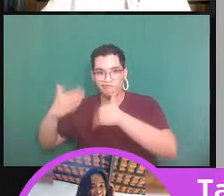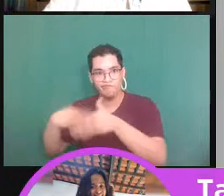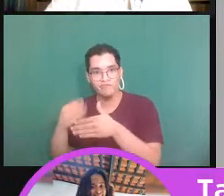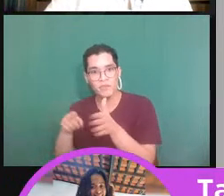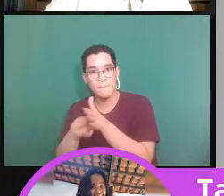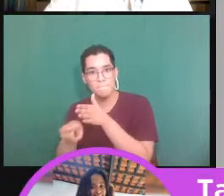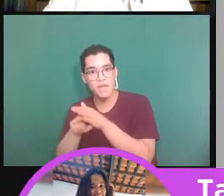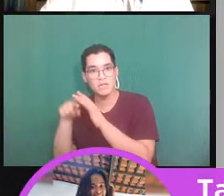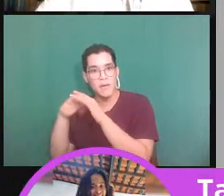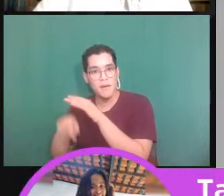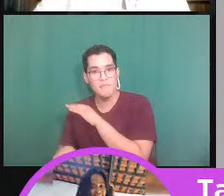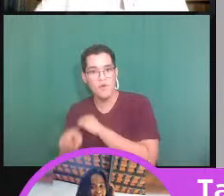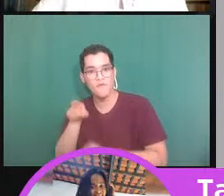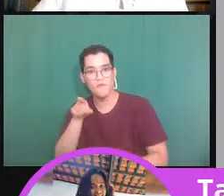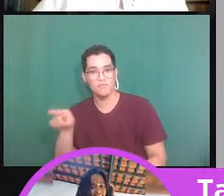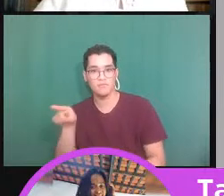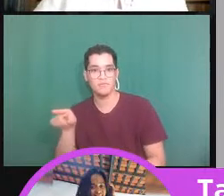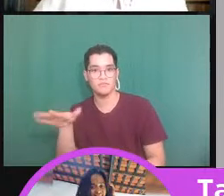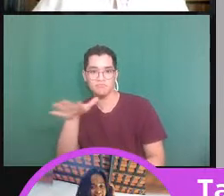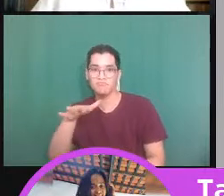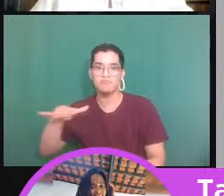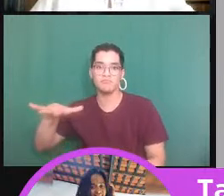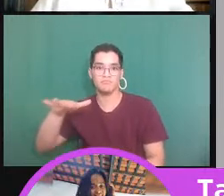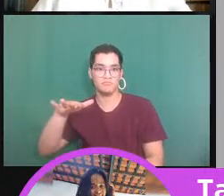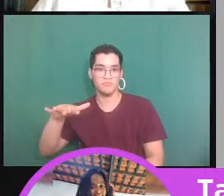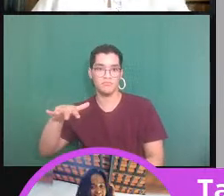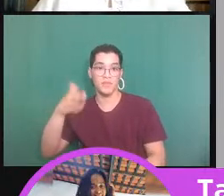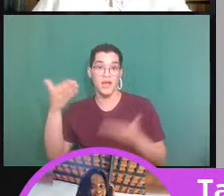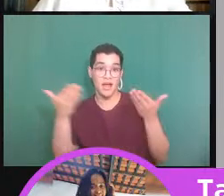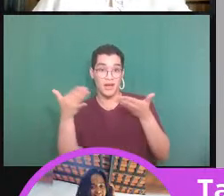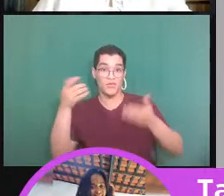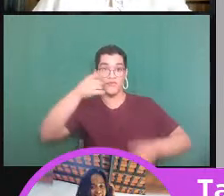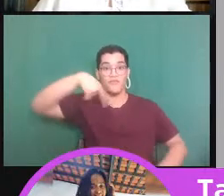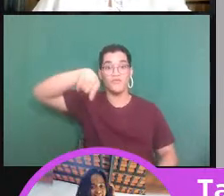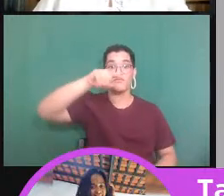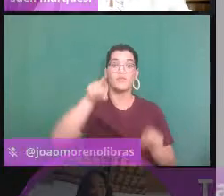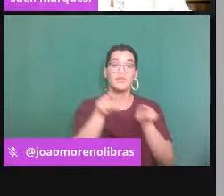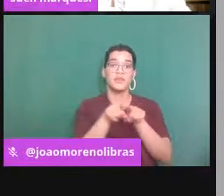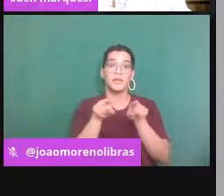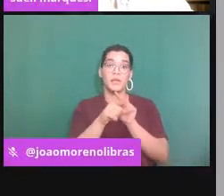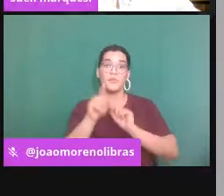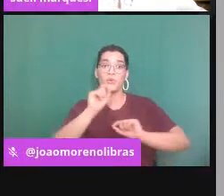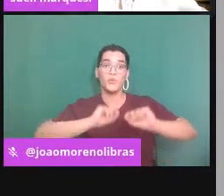textual dos discursos. Né? Eu passo aqui para vocês também um quadro, no slide 30,